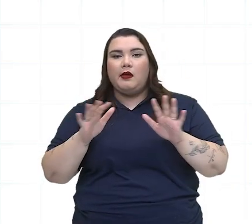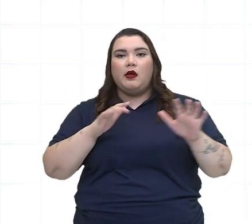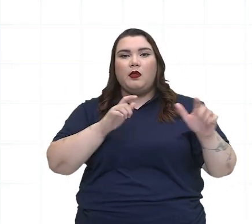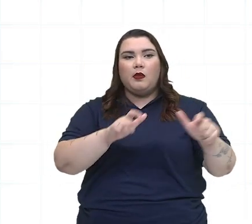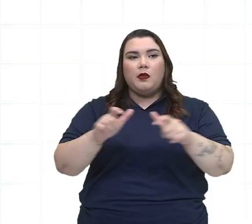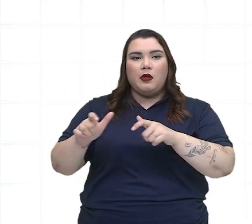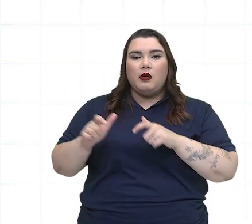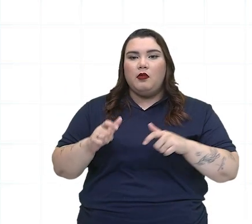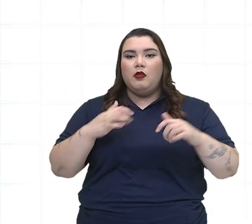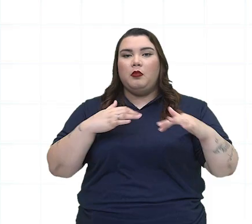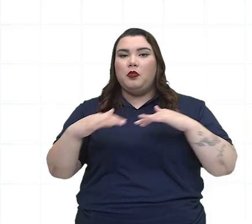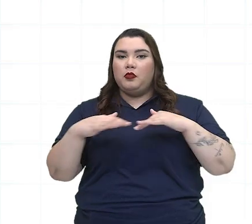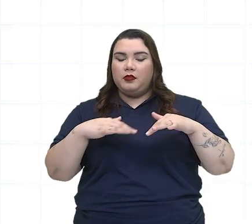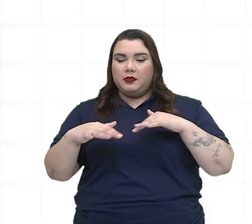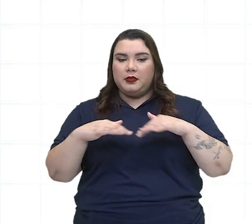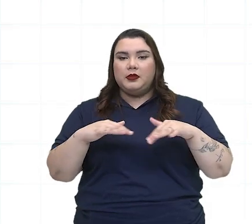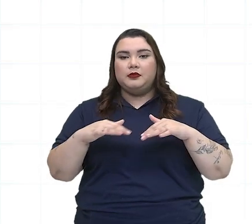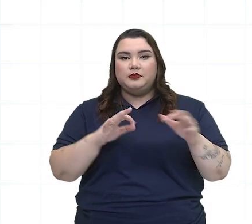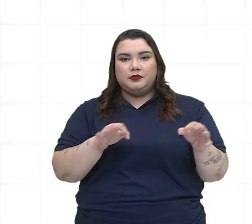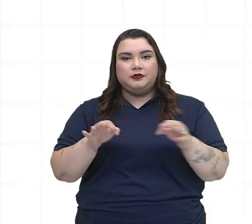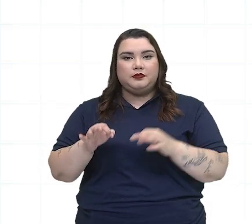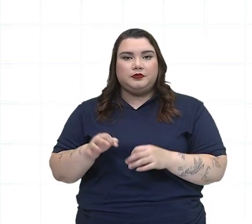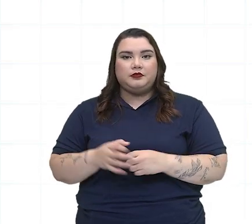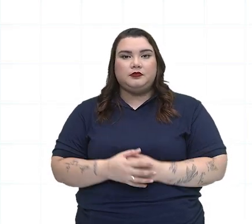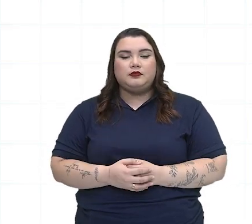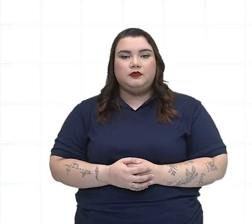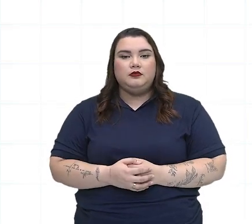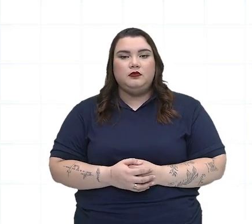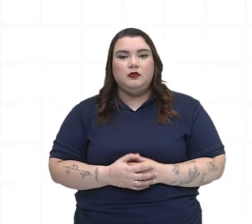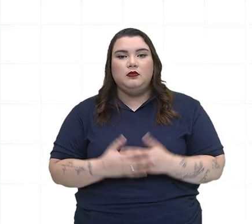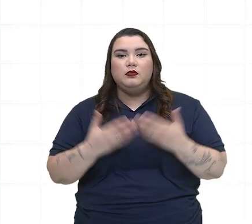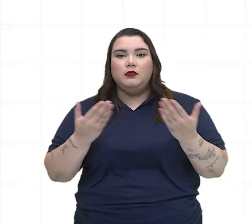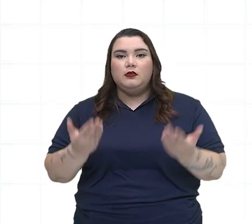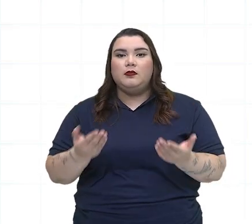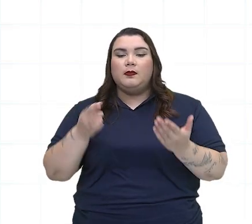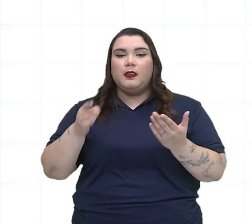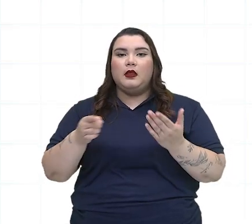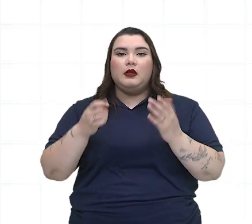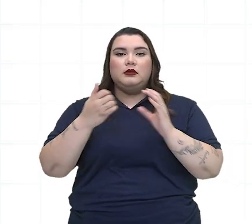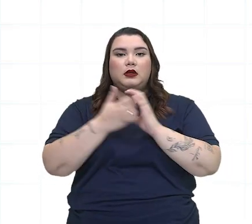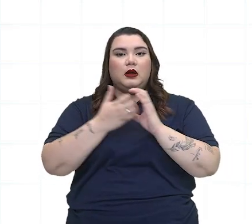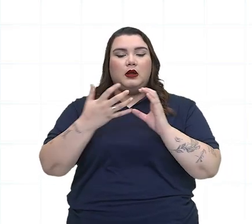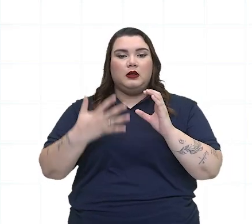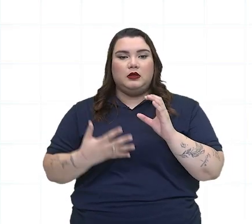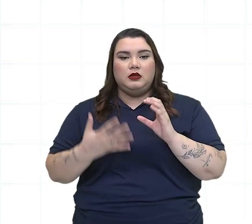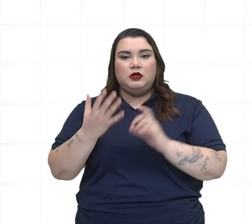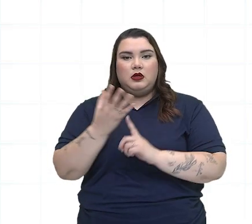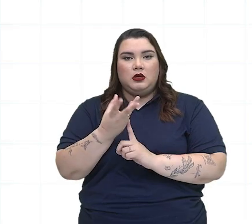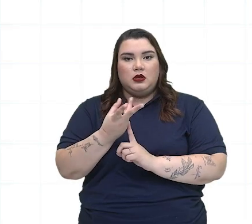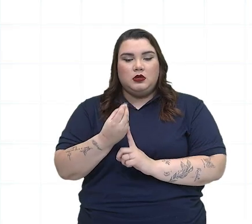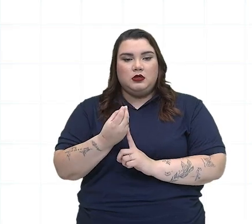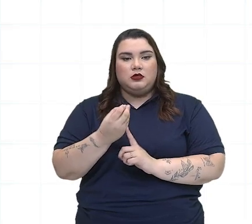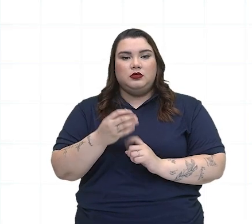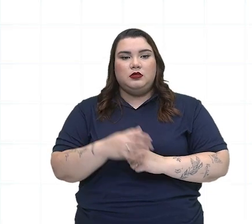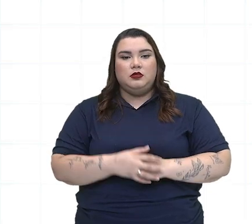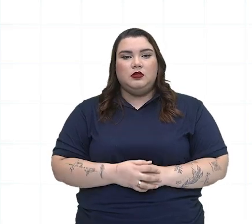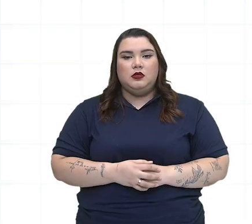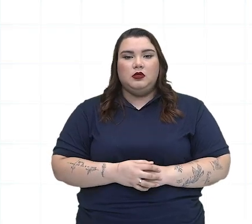o espaço e movimento. Então, a composição artística,